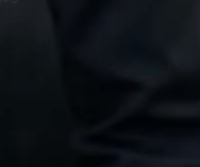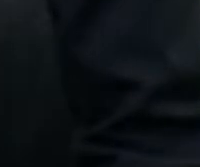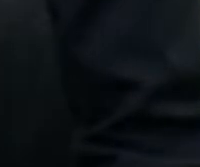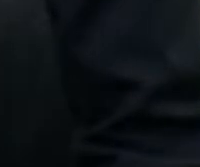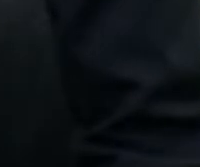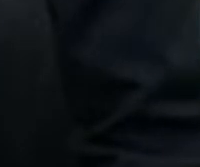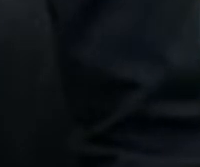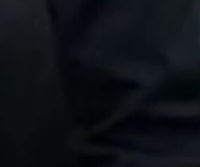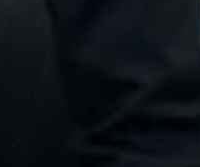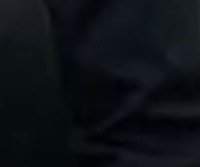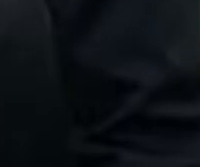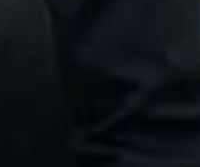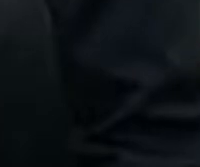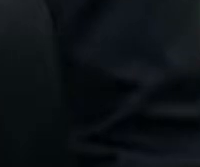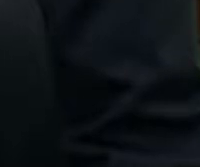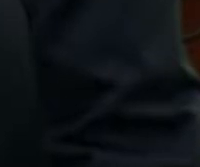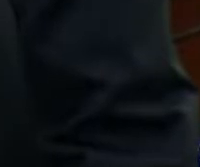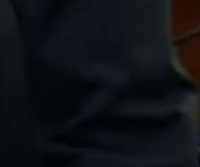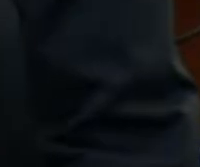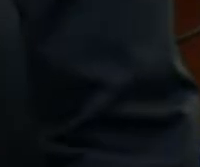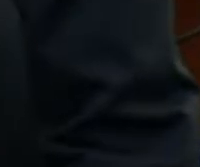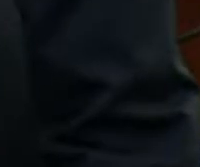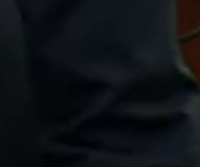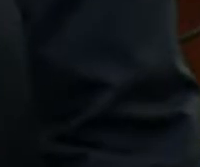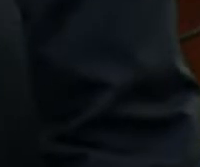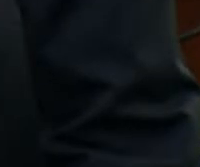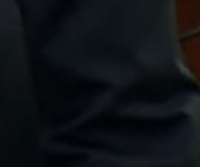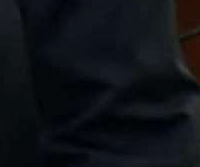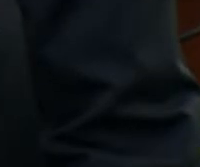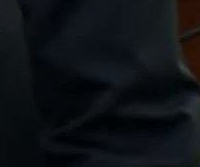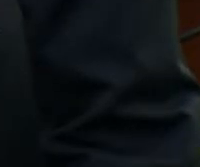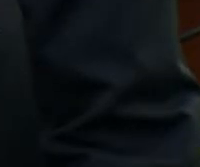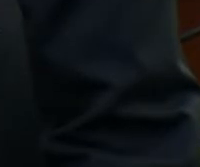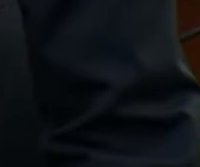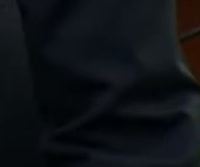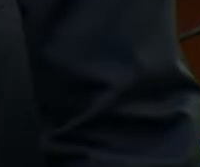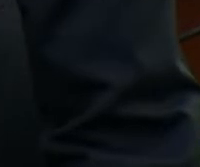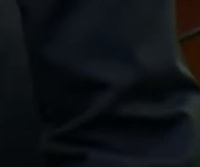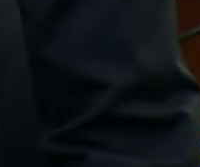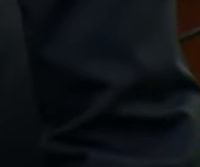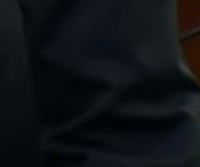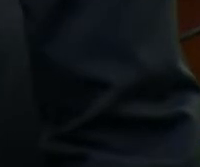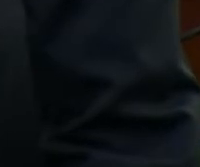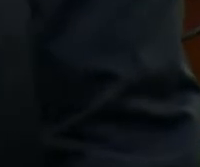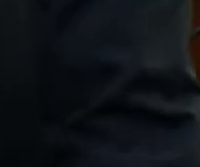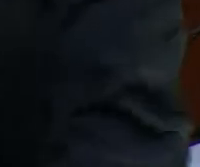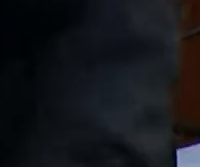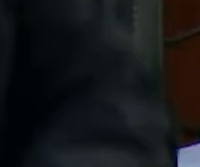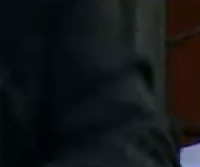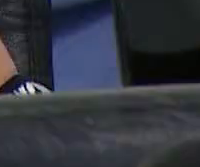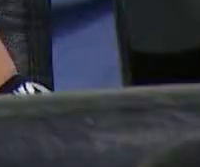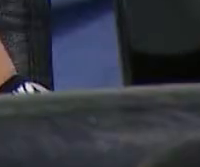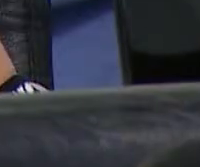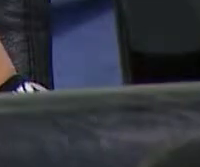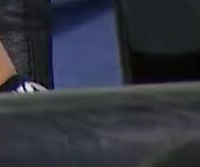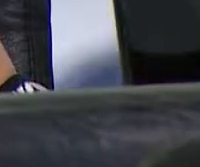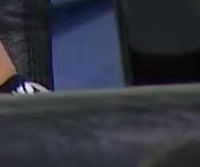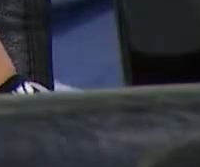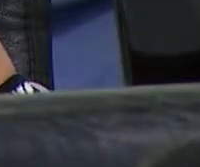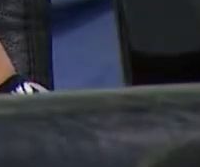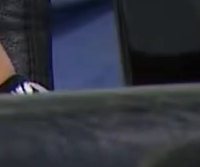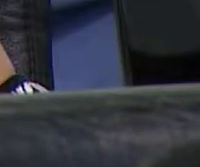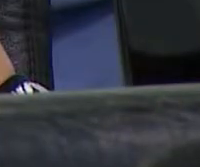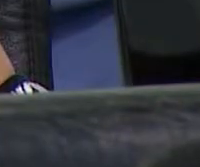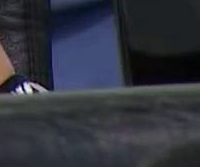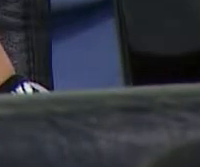não tem nem valor, Cíntia. Ela só aponta aquilo que o secretário da Saúde veio aqui e nos